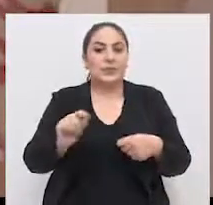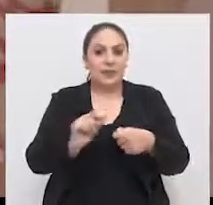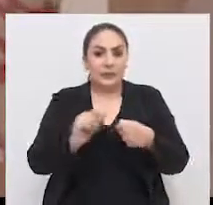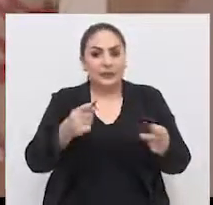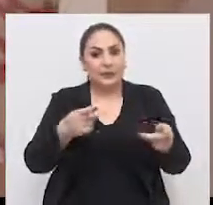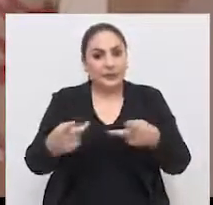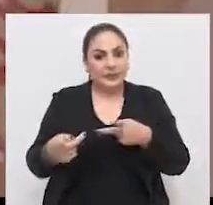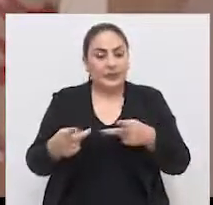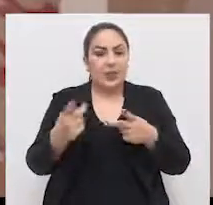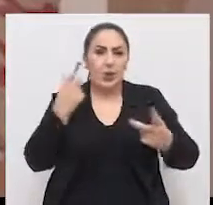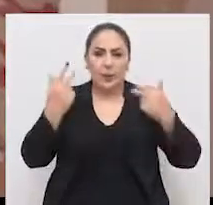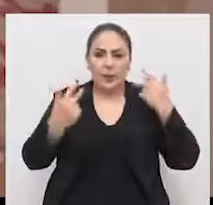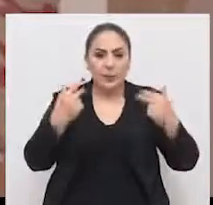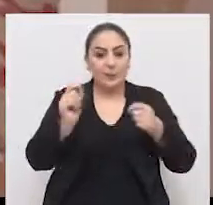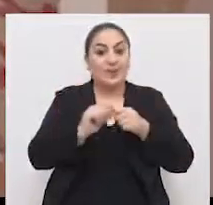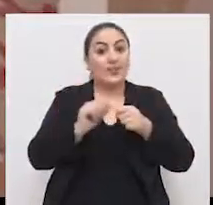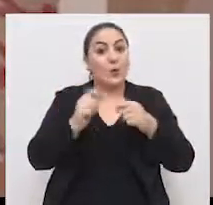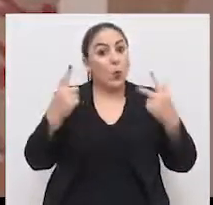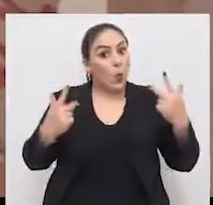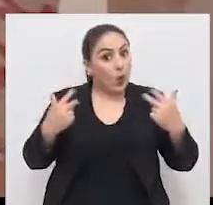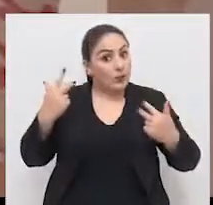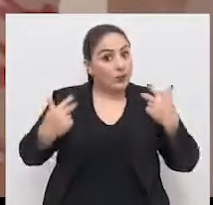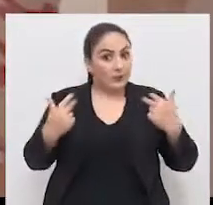visita regular ao cabeleireiro para o corte.